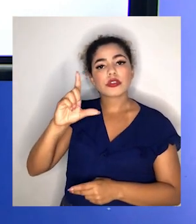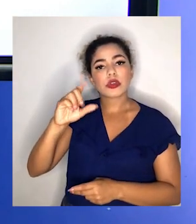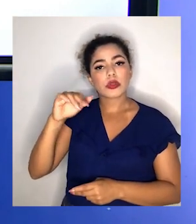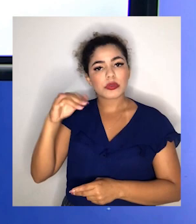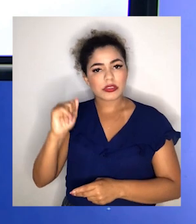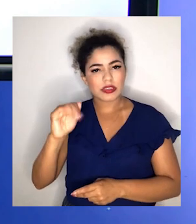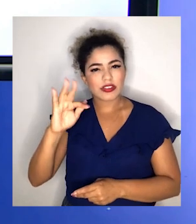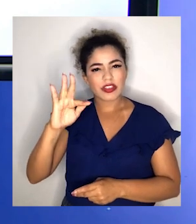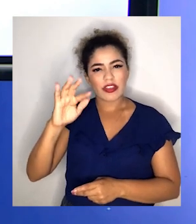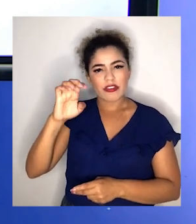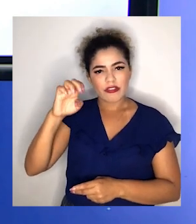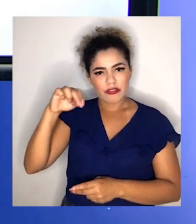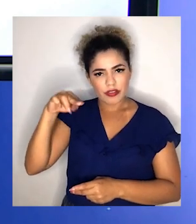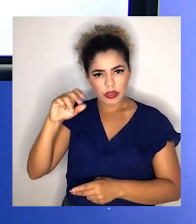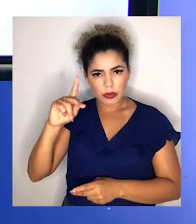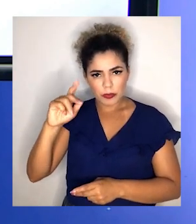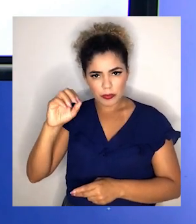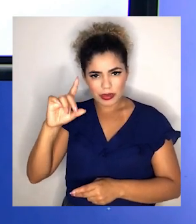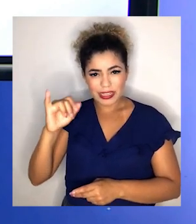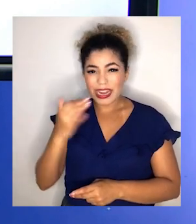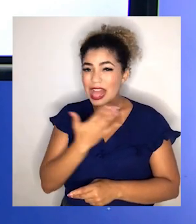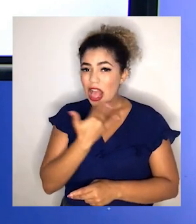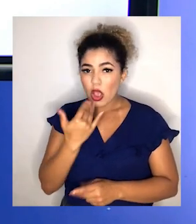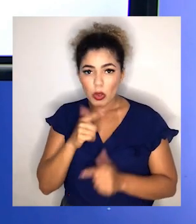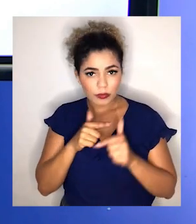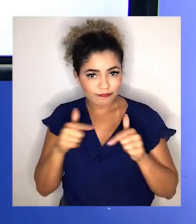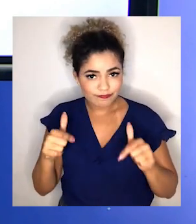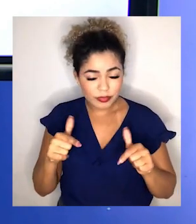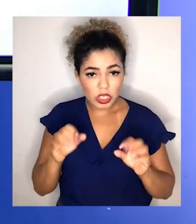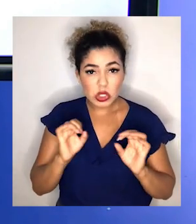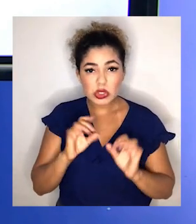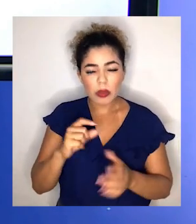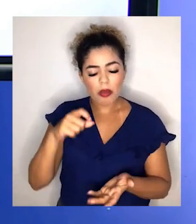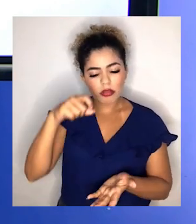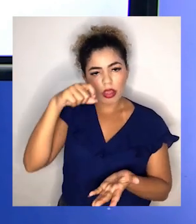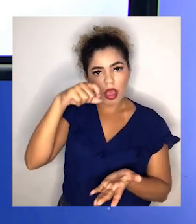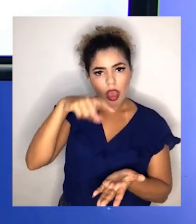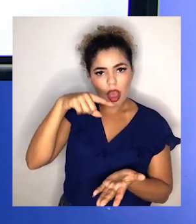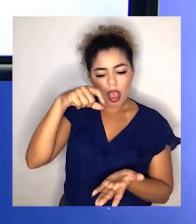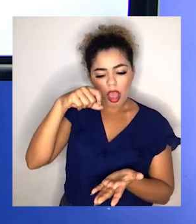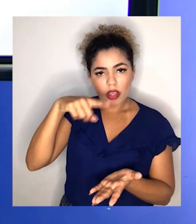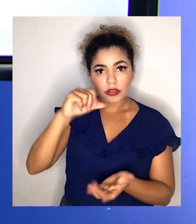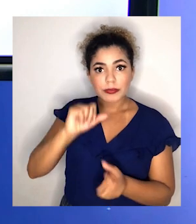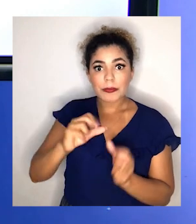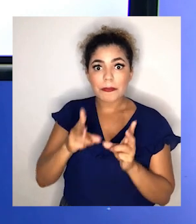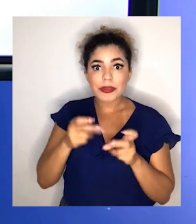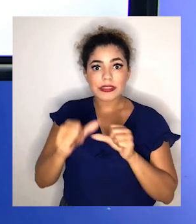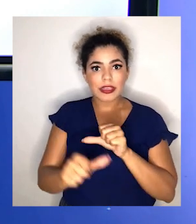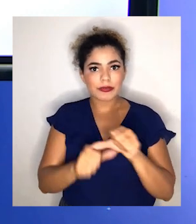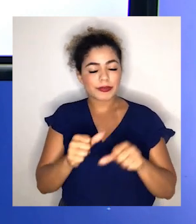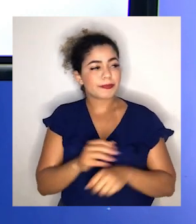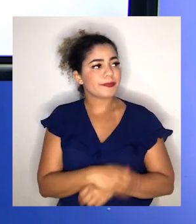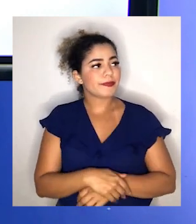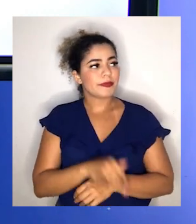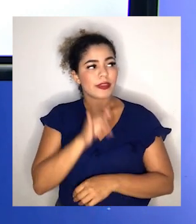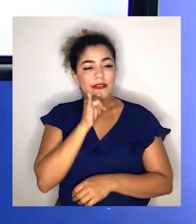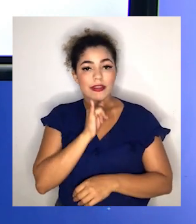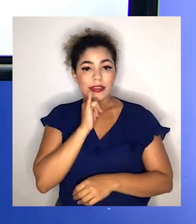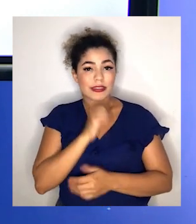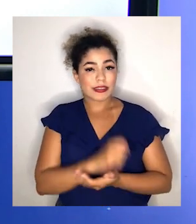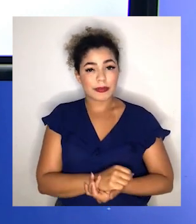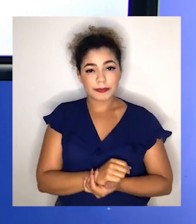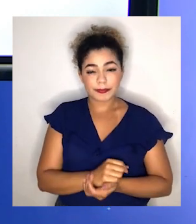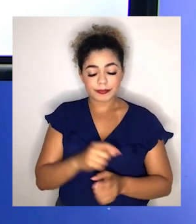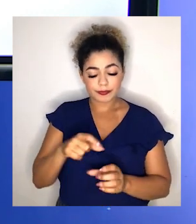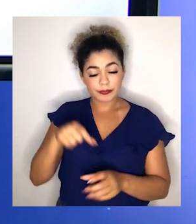de fenolftaleína. Ela é uma substância incolor. Basta aplicar algumas gotinhas nela para você ver a mudança. Ó. Uma solução,